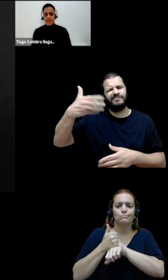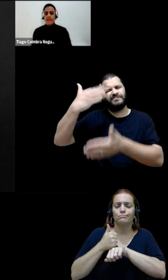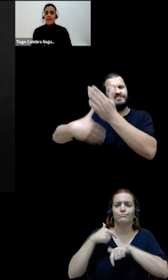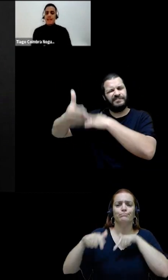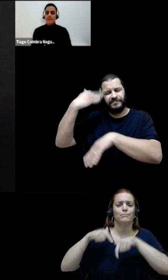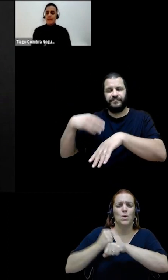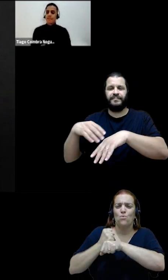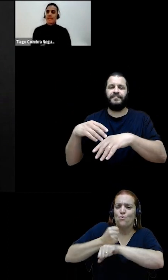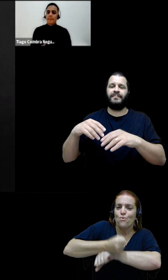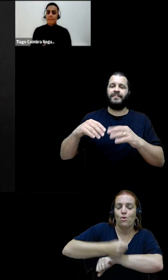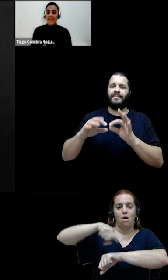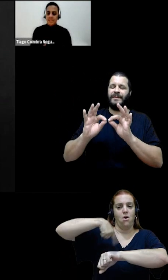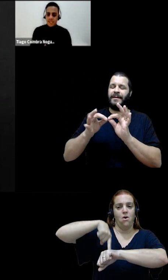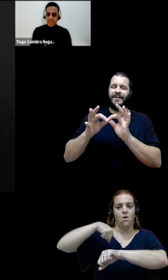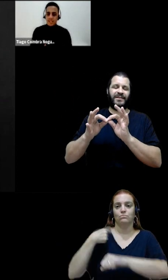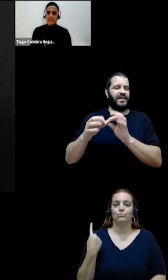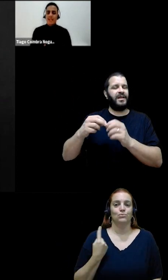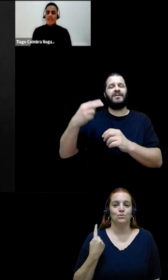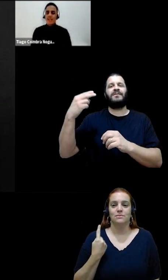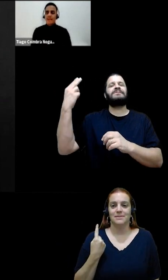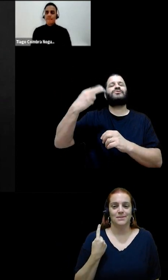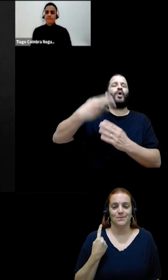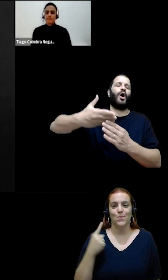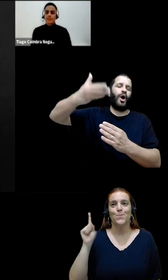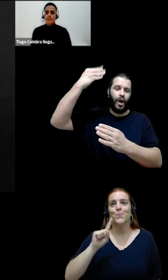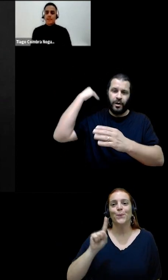horas. Não é uma prática